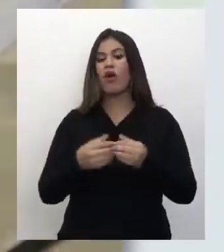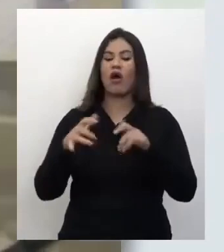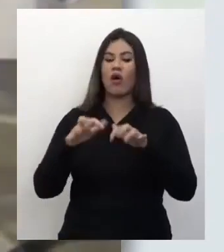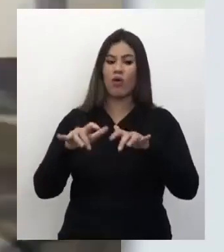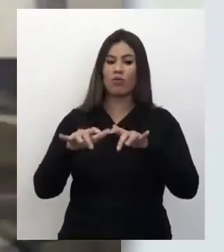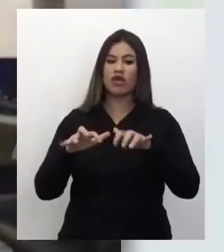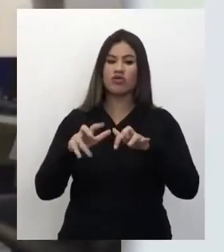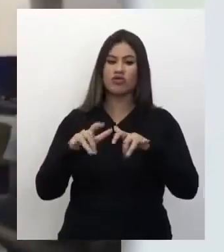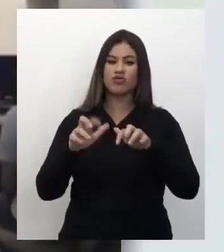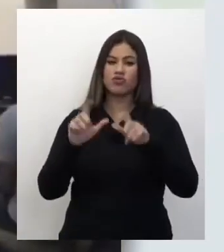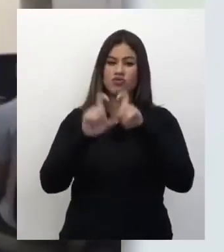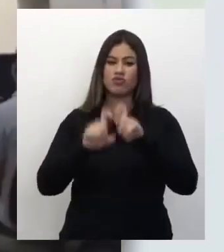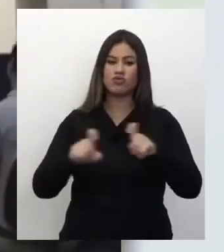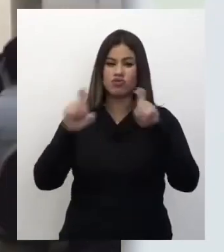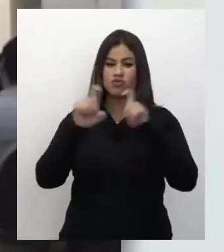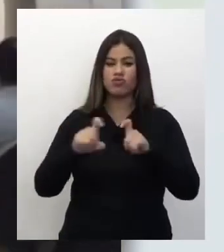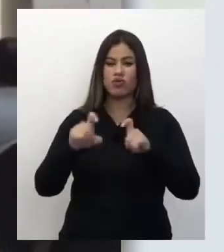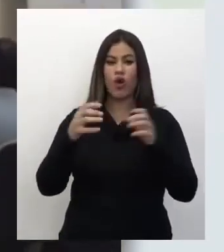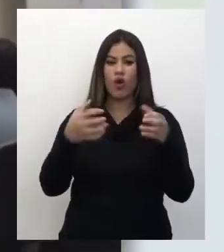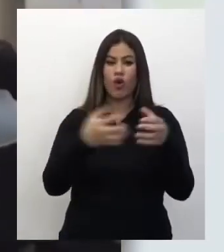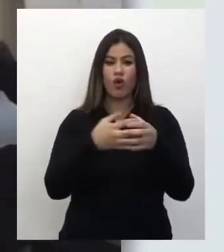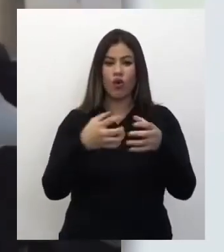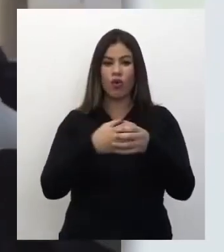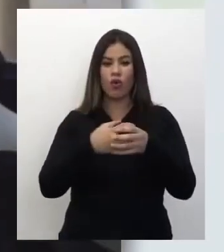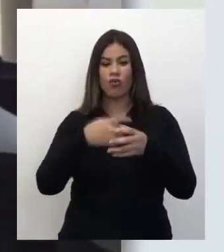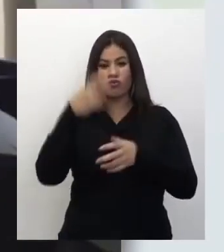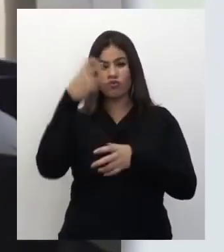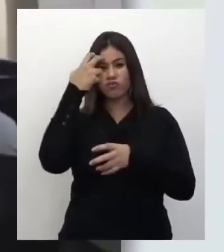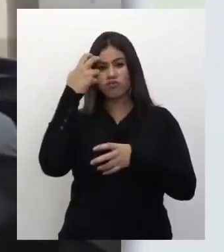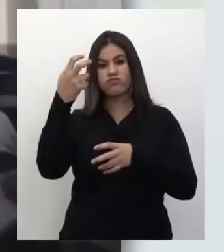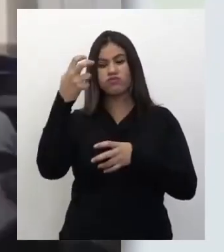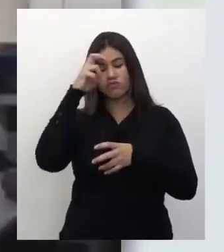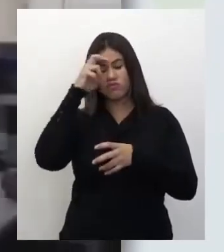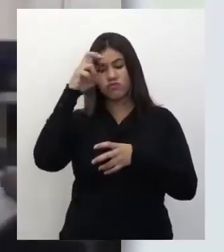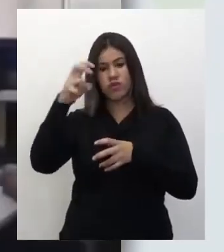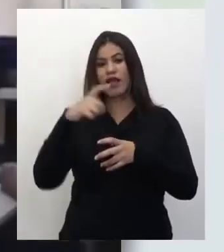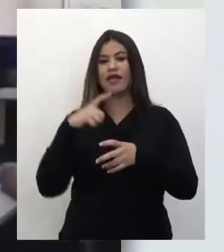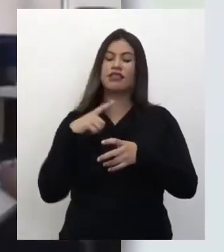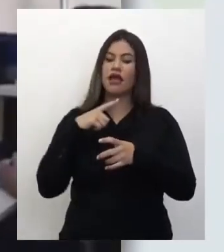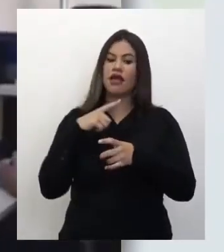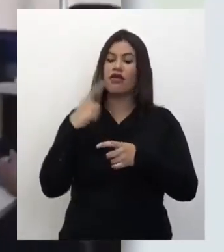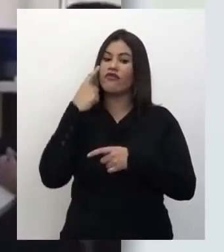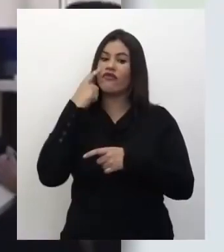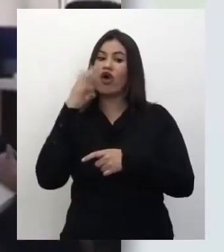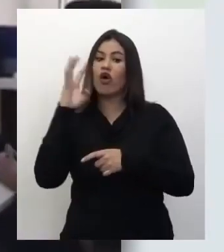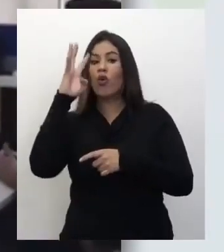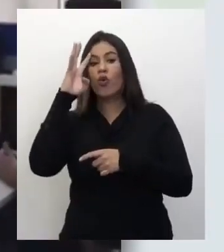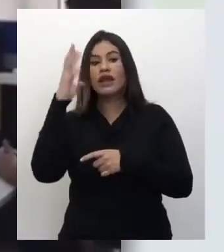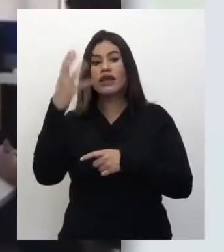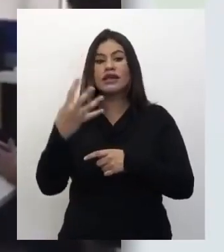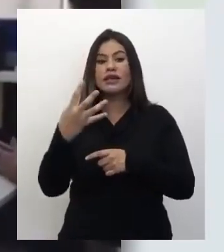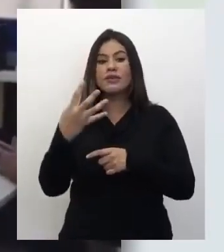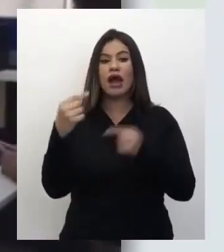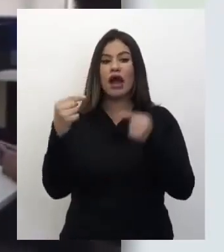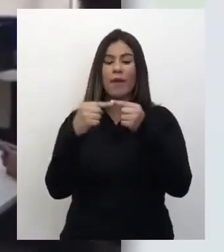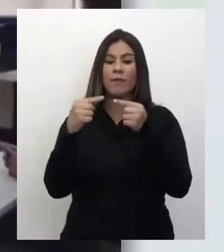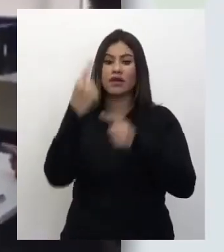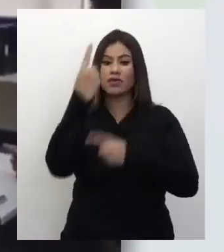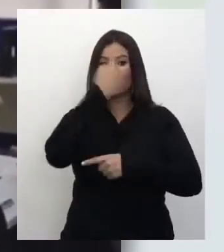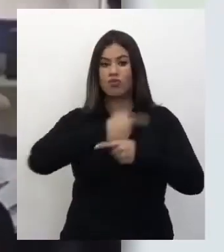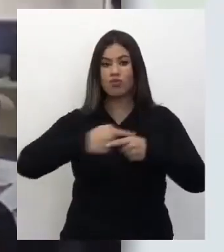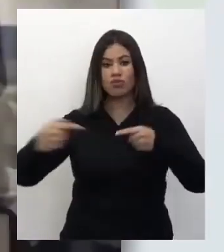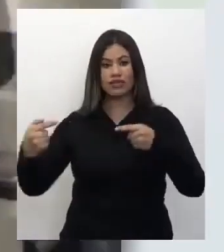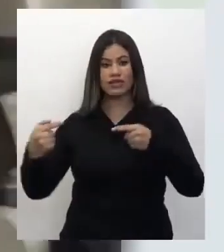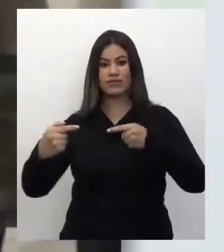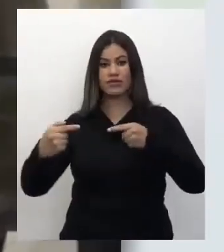combinados à expertise do grupo de meteorologistas, são realizadas as previsões de tempo para os próximos 7 dias para